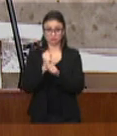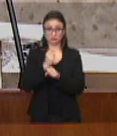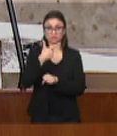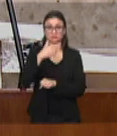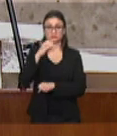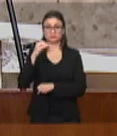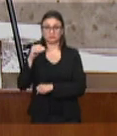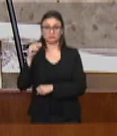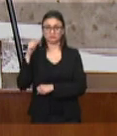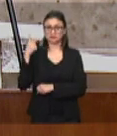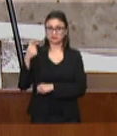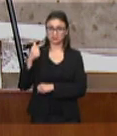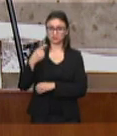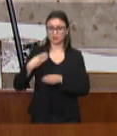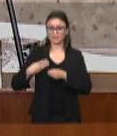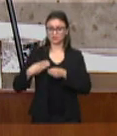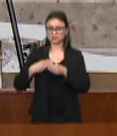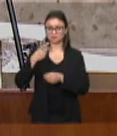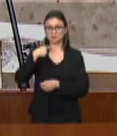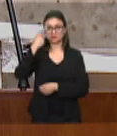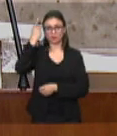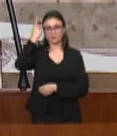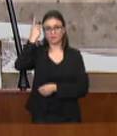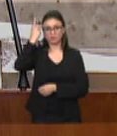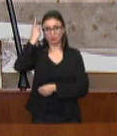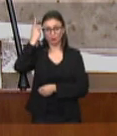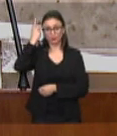2007 do município de São Paulo.